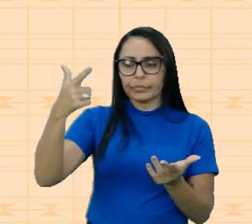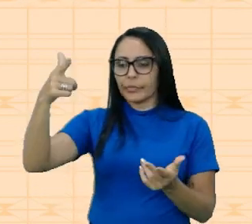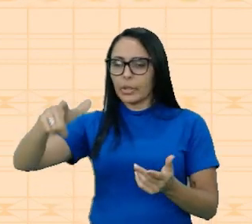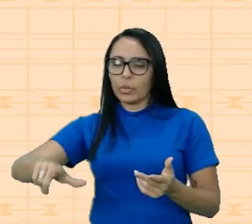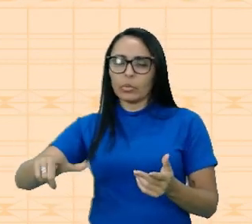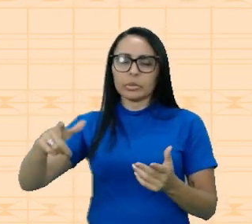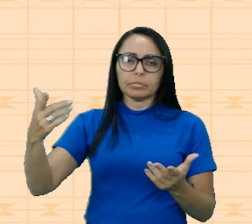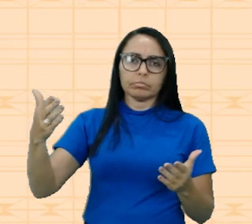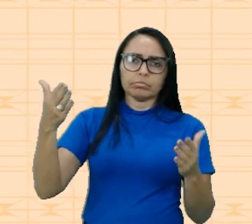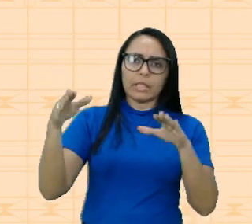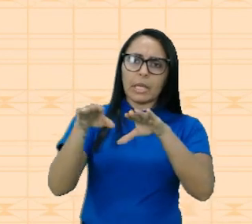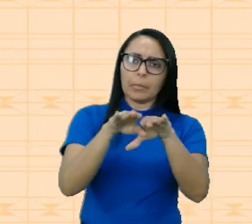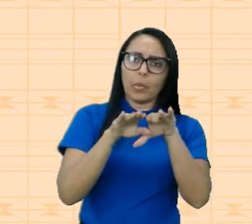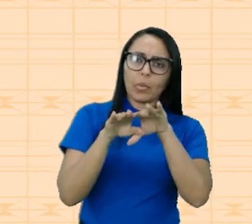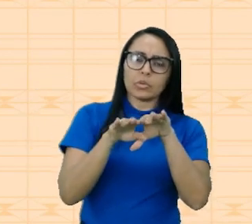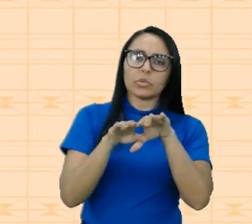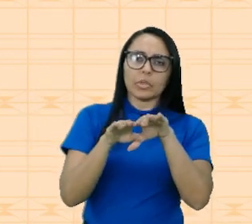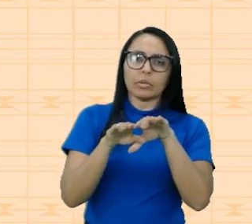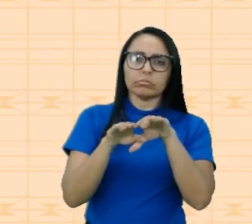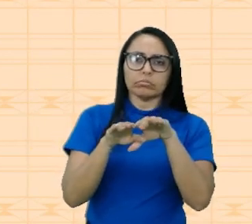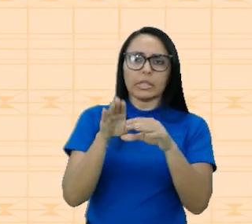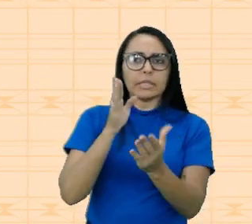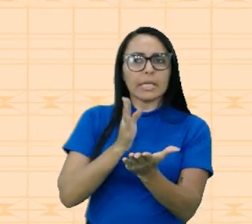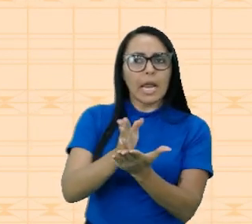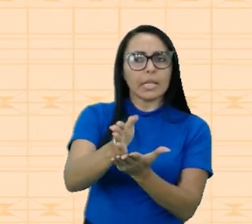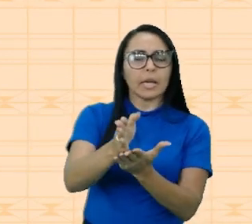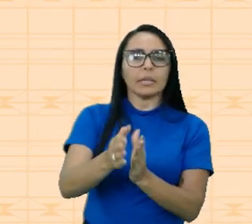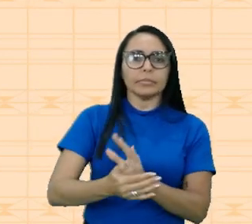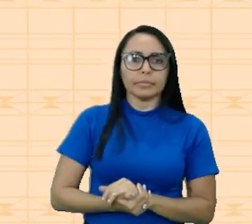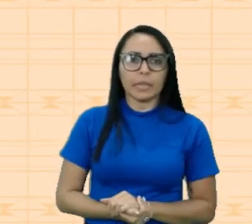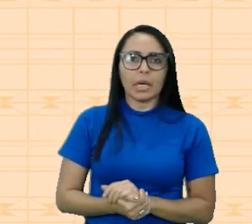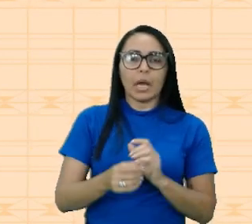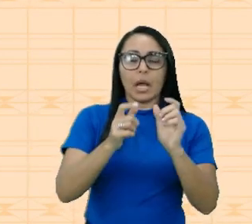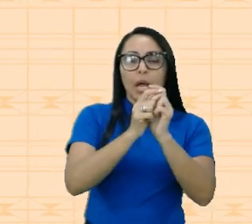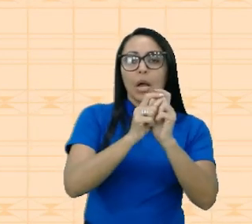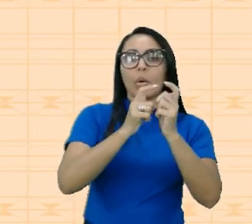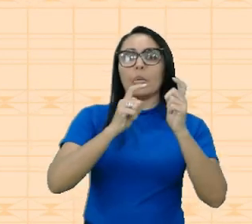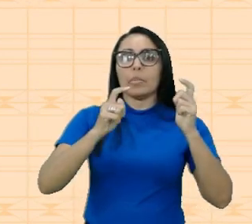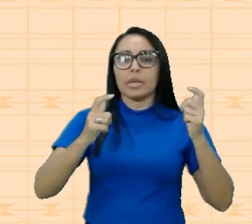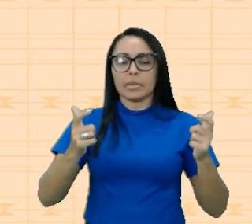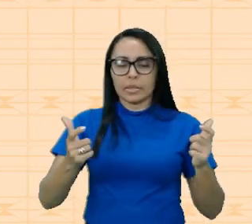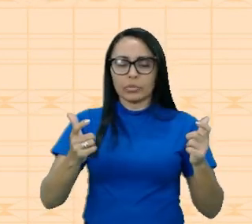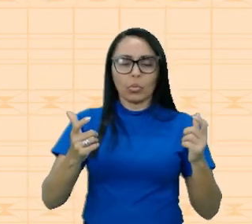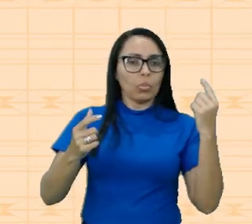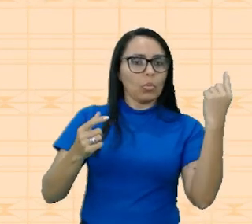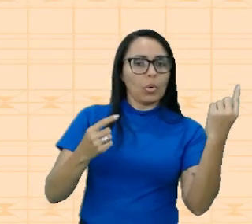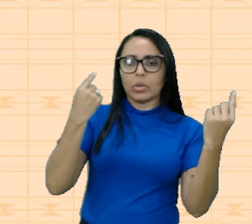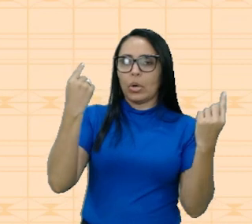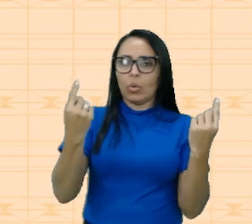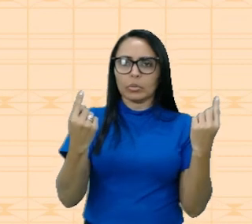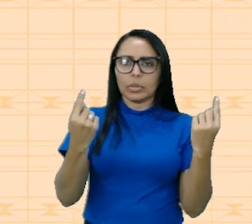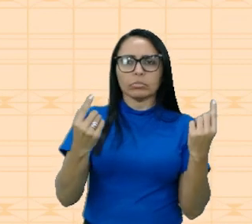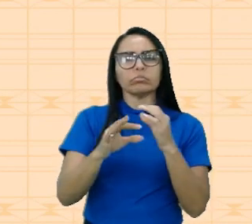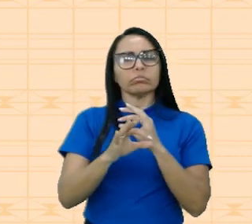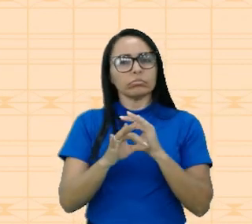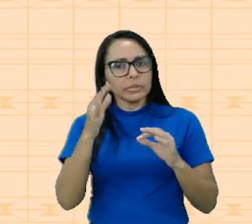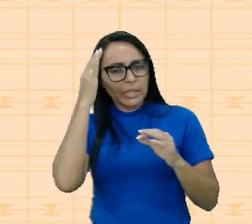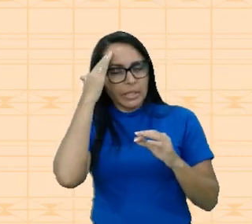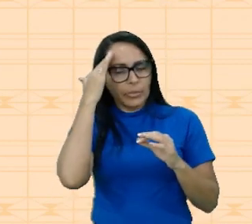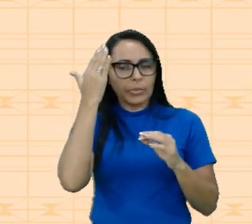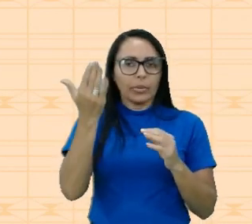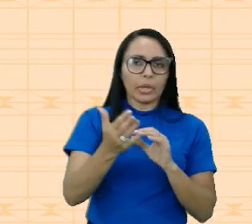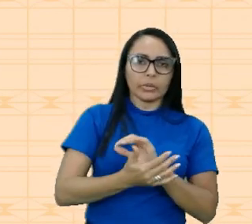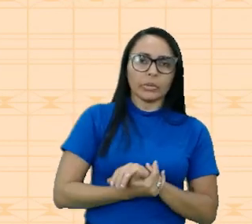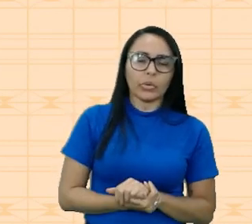maneira proporcional e direta. Tipo, aumentando uma, aumenta a outra. Show? Agora, quando que eu